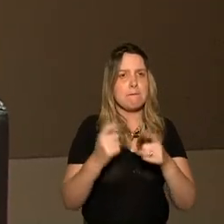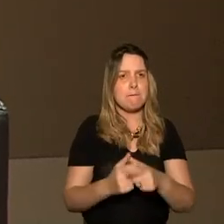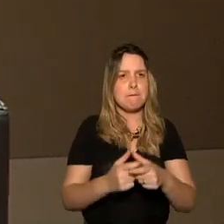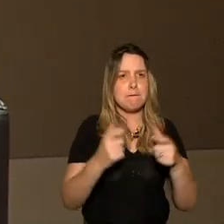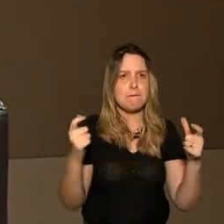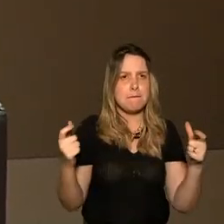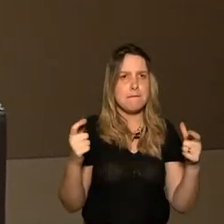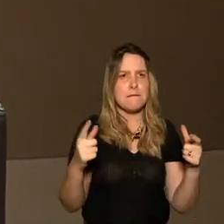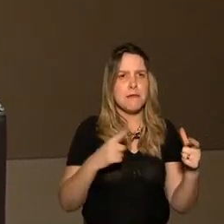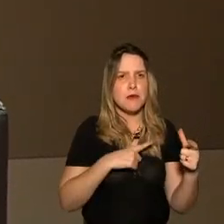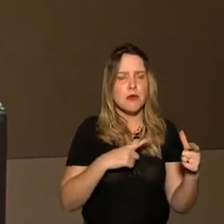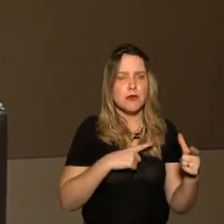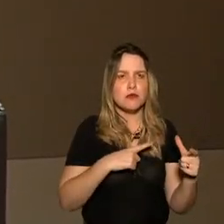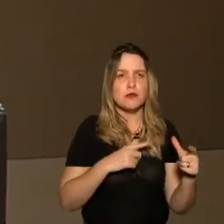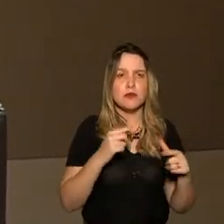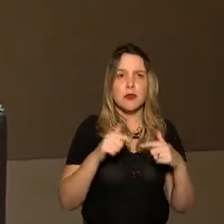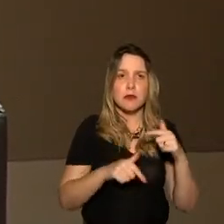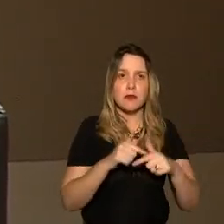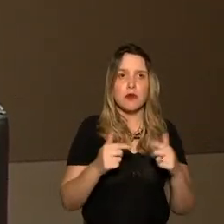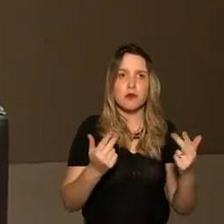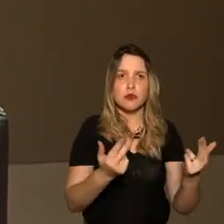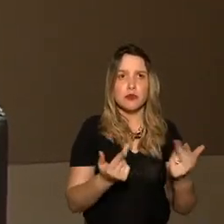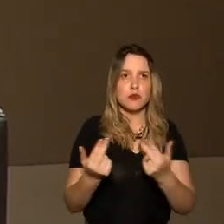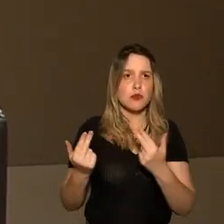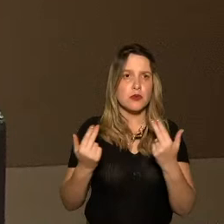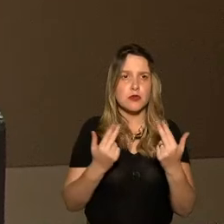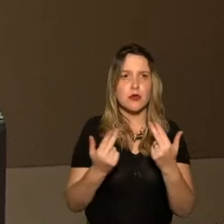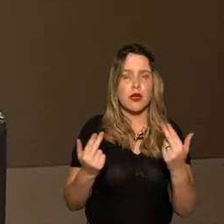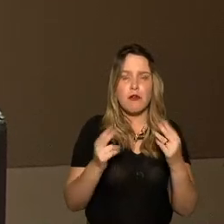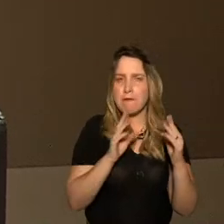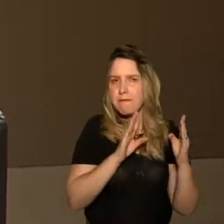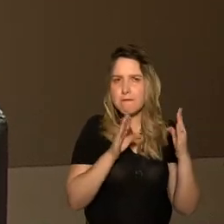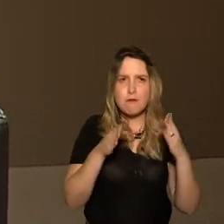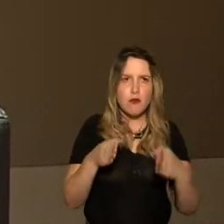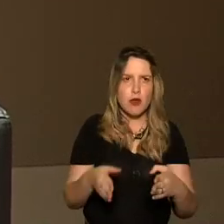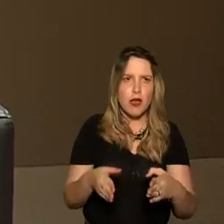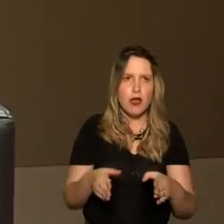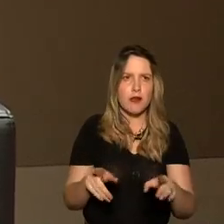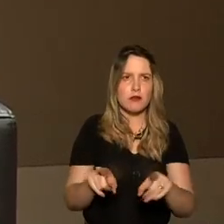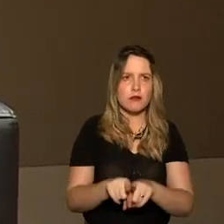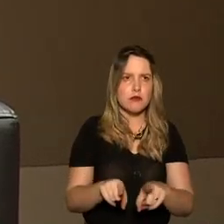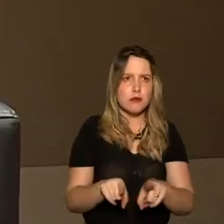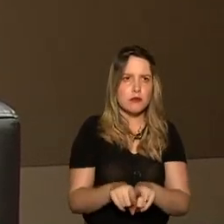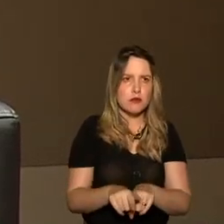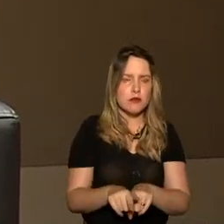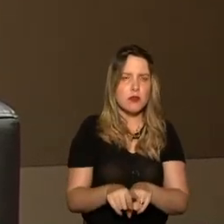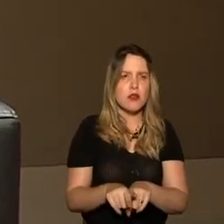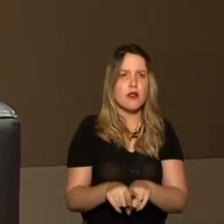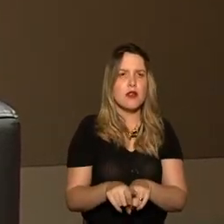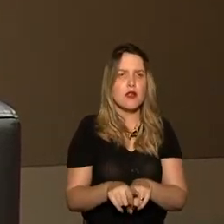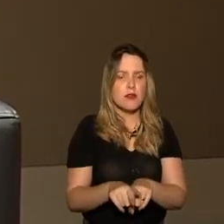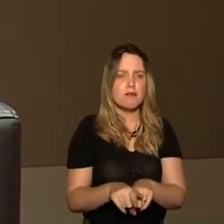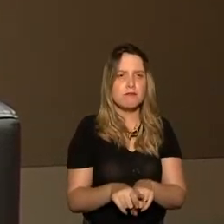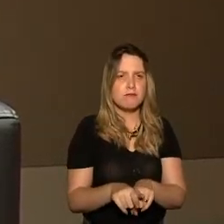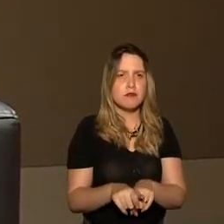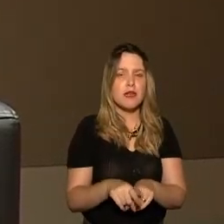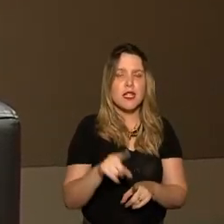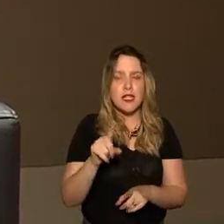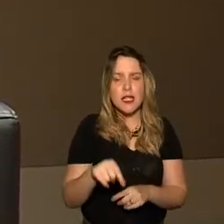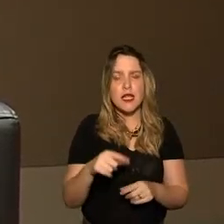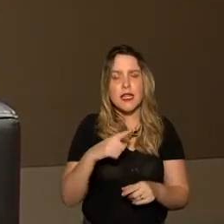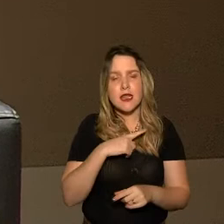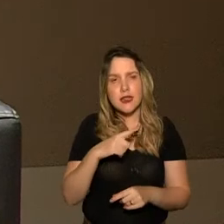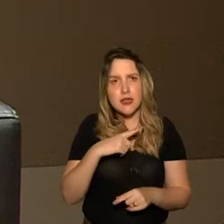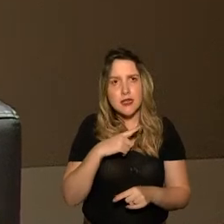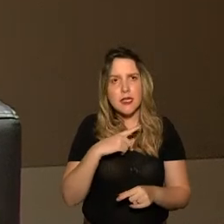vive num país muito desigual né Muito desigualdade temos muitos problemas de acesso né a gente